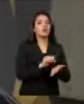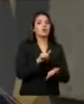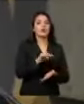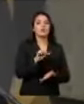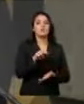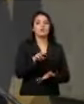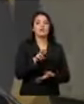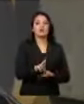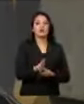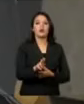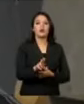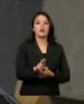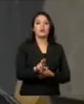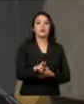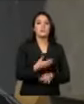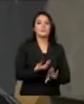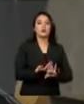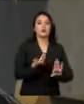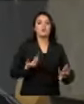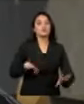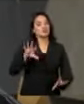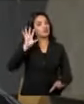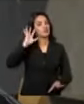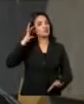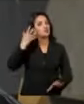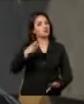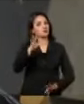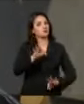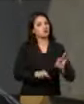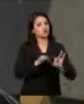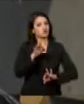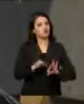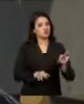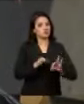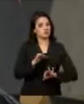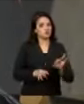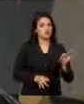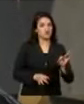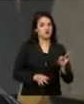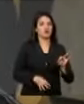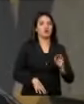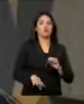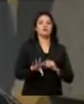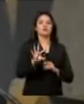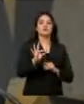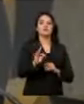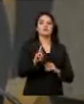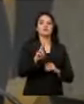eficácia de decisão judicial do Regional Federal da 2ª Região,